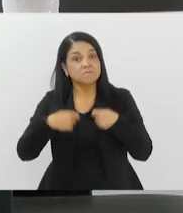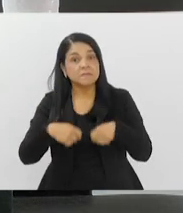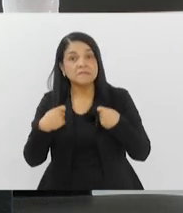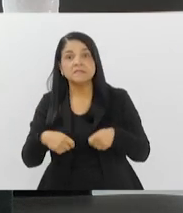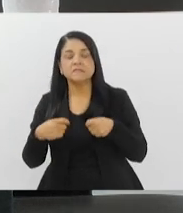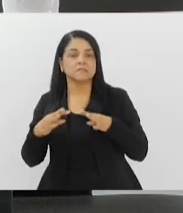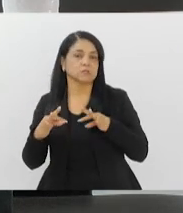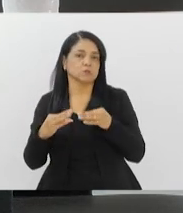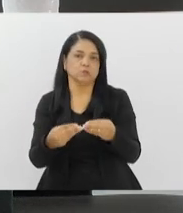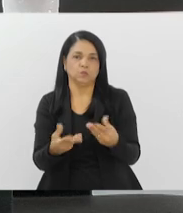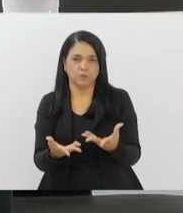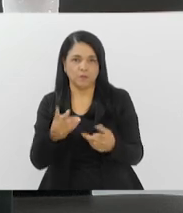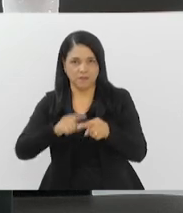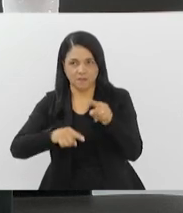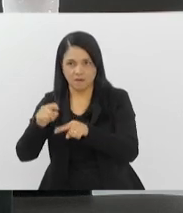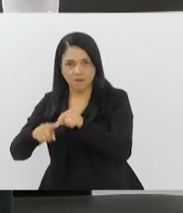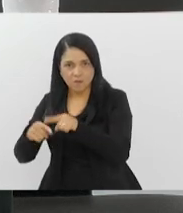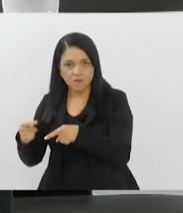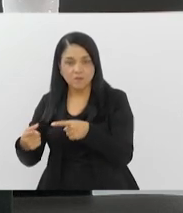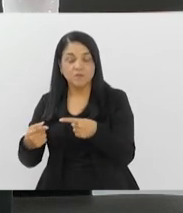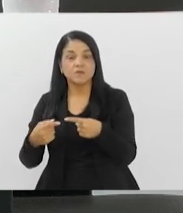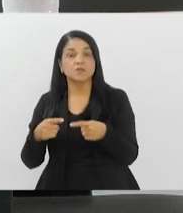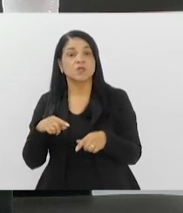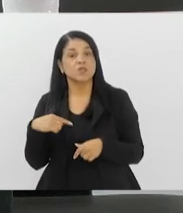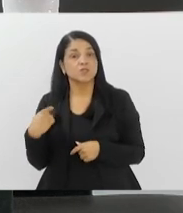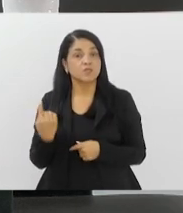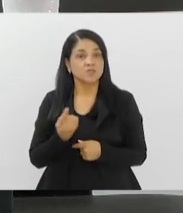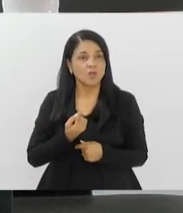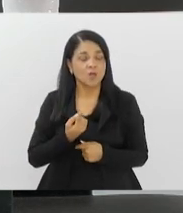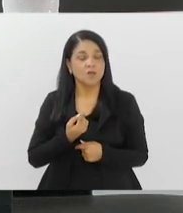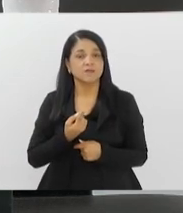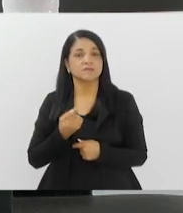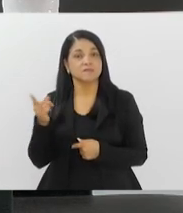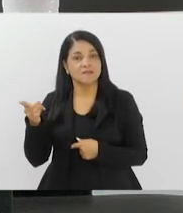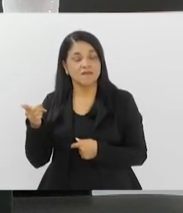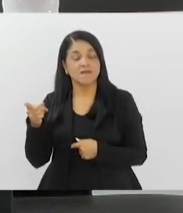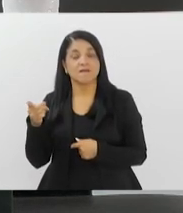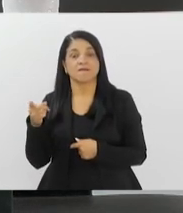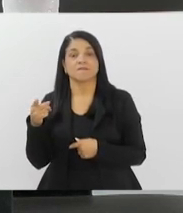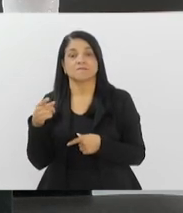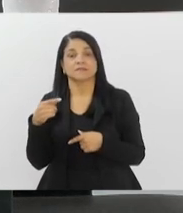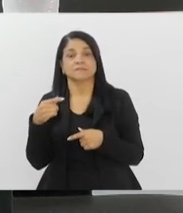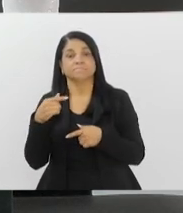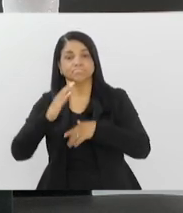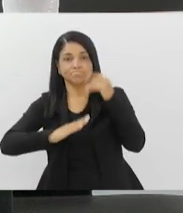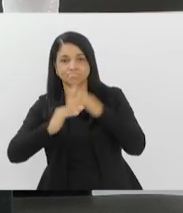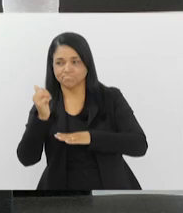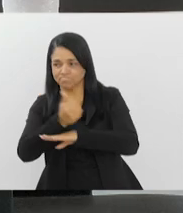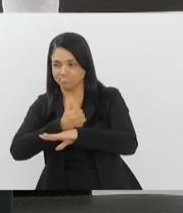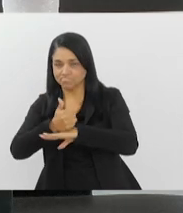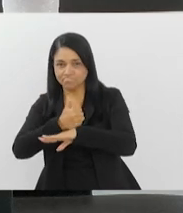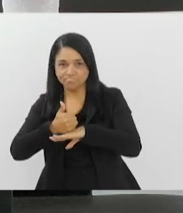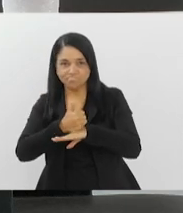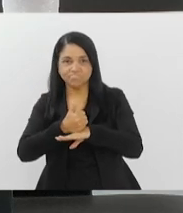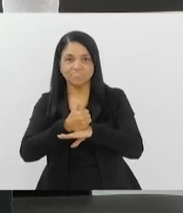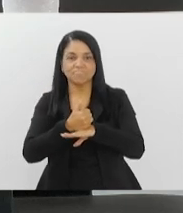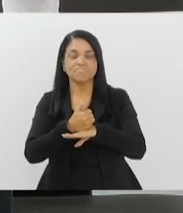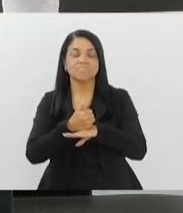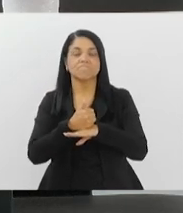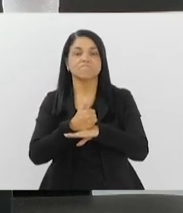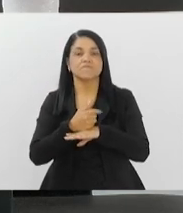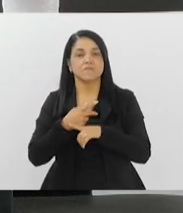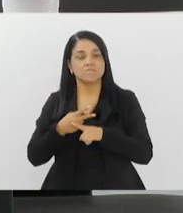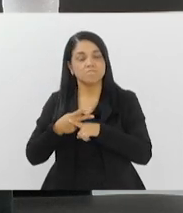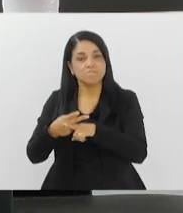tudo. E também nós necessitamos... E lá tem uma mão de obra, já pesquisada, uma mão de obra... que para a gente